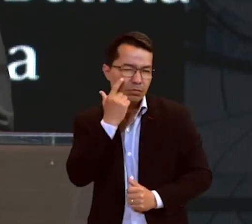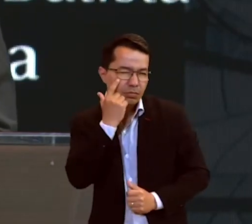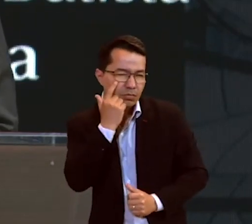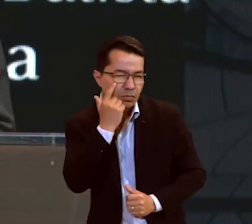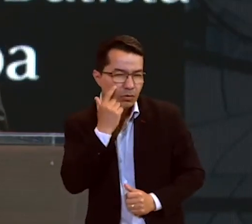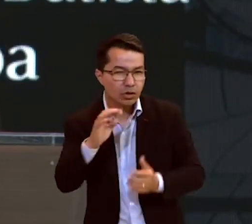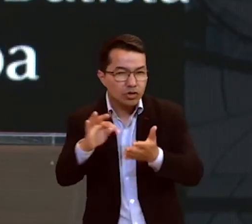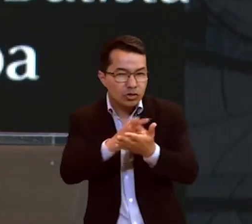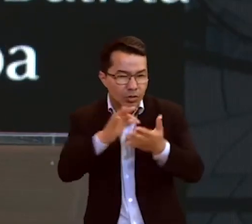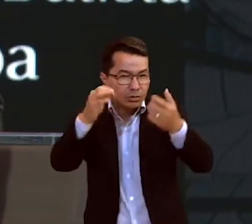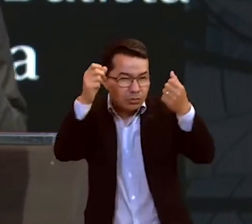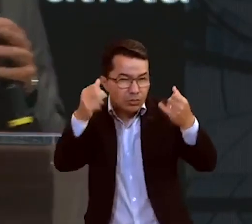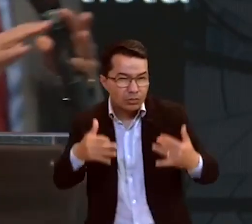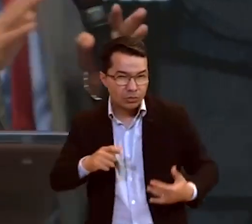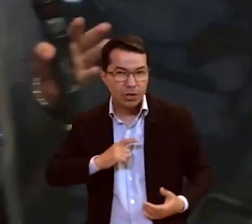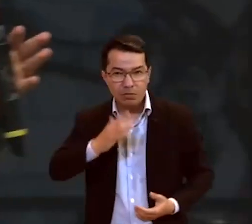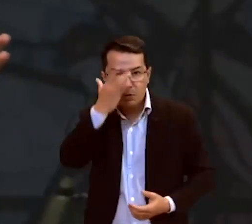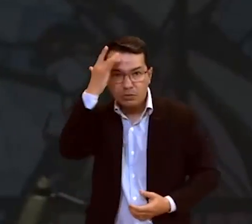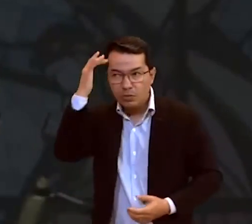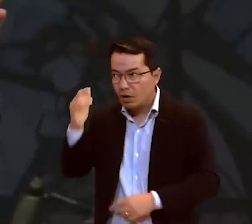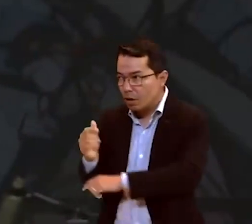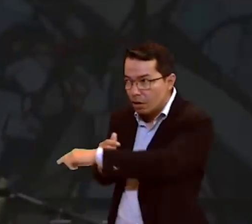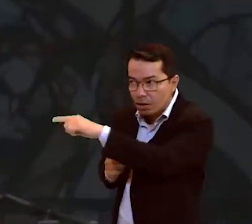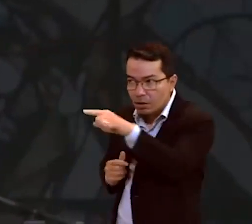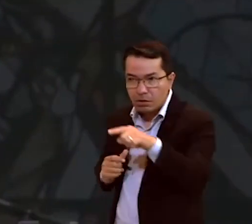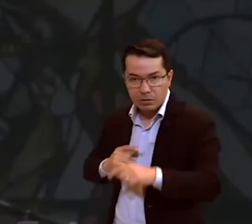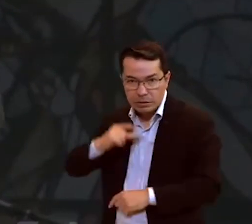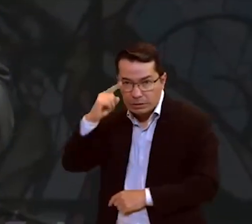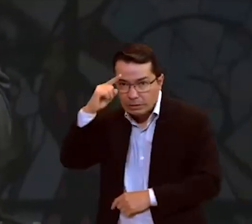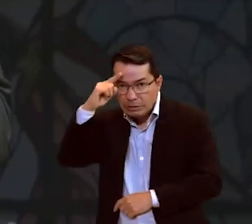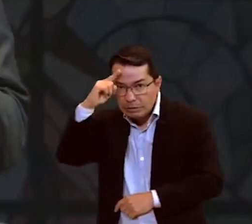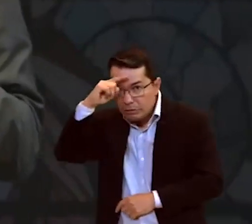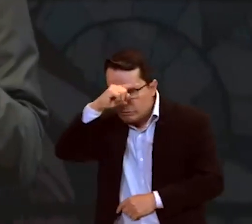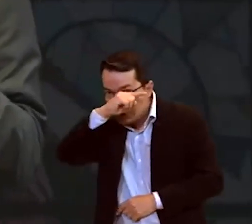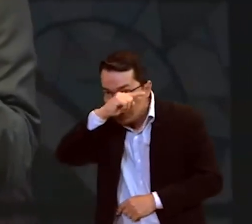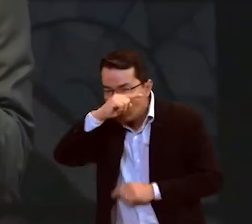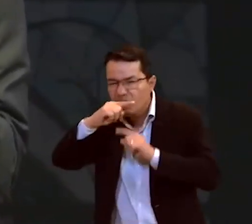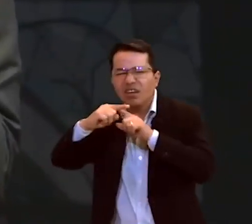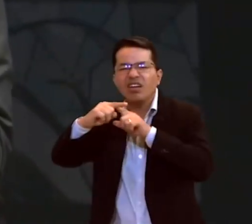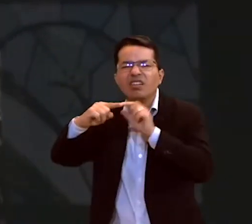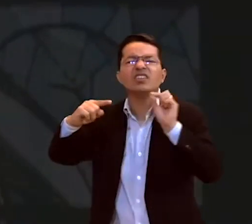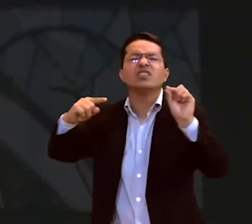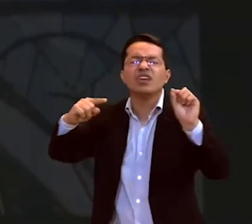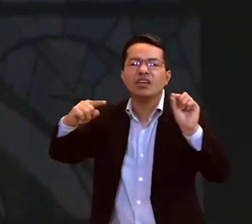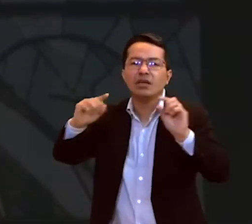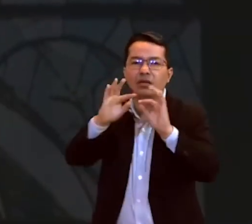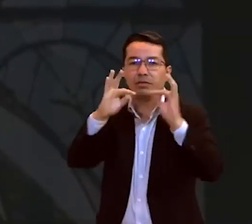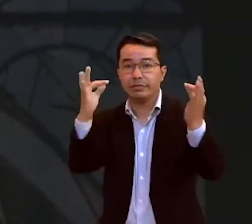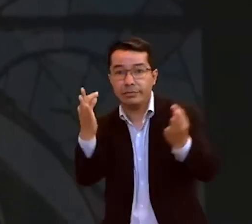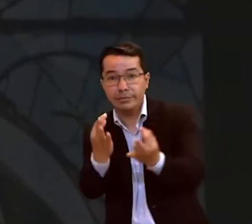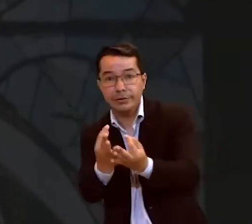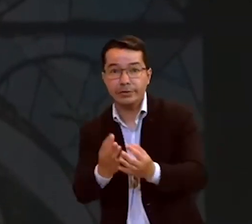dificuldades? E aqui dificuldades é geral, na família, no trabalho,